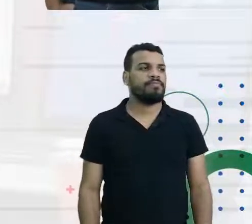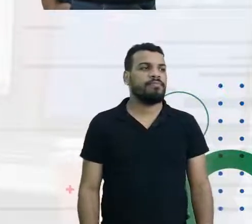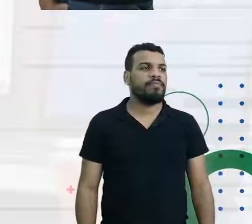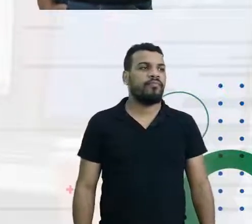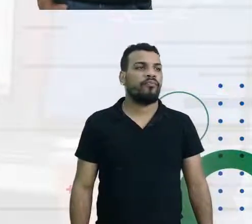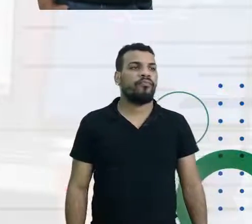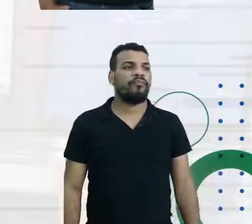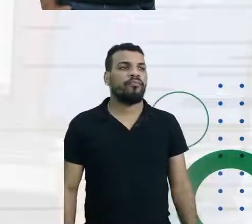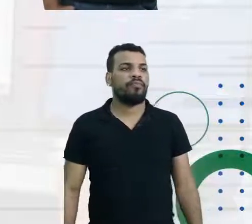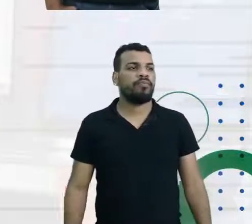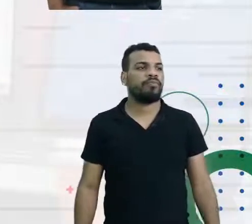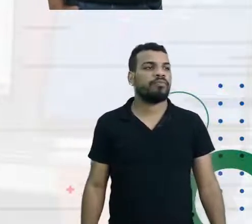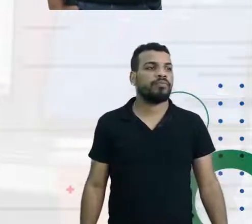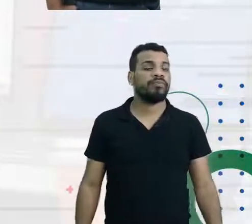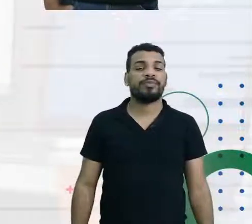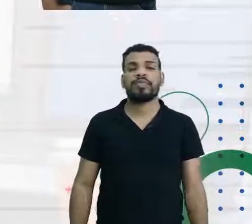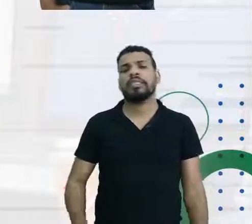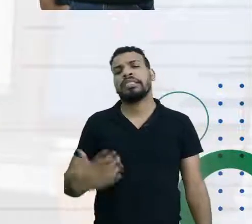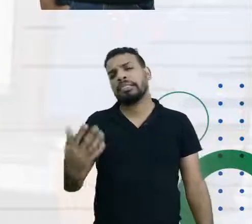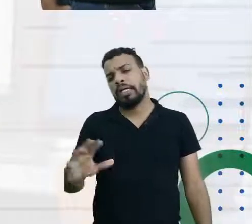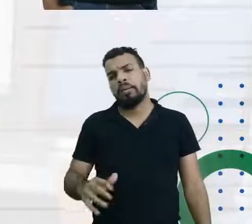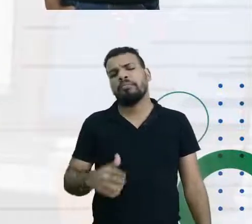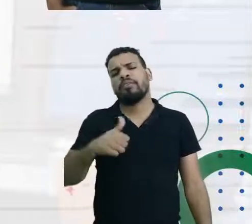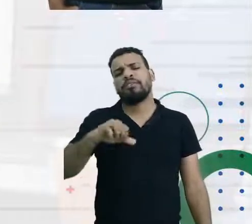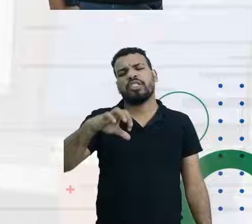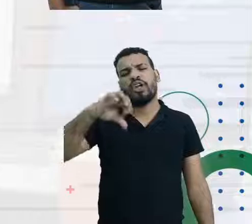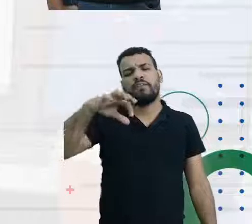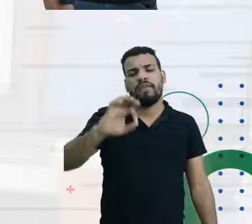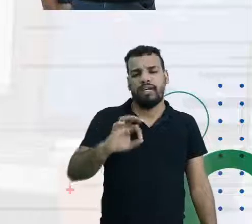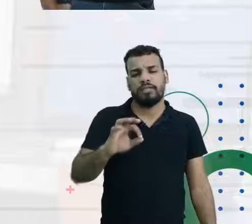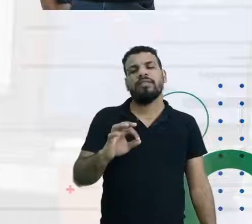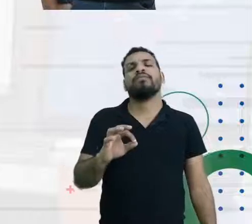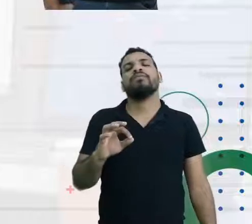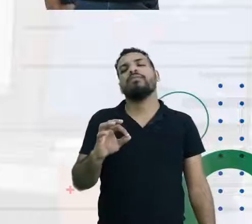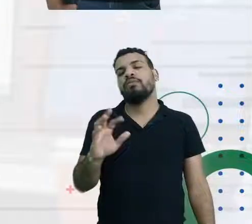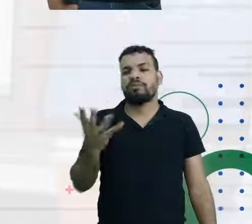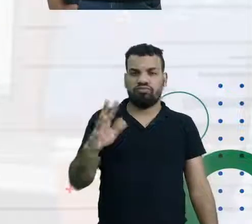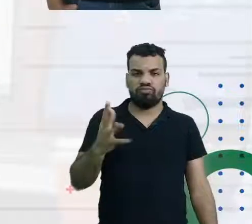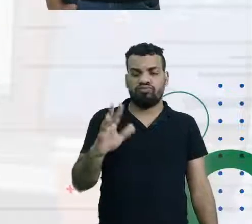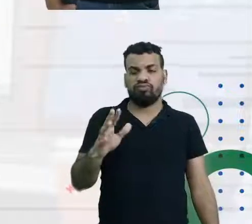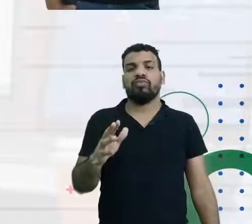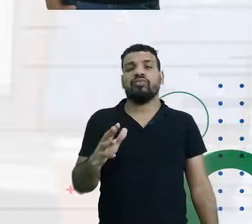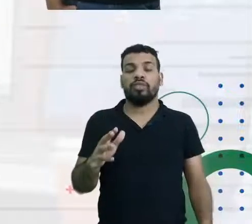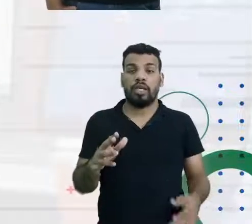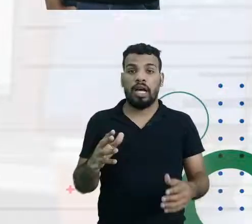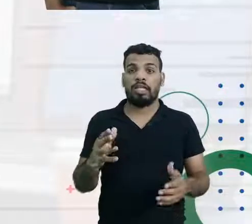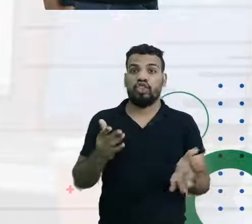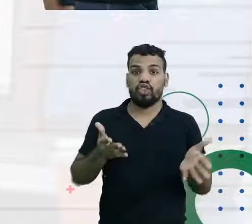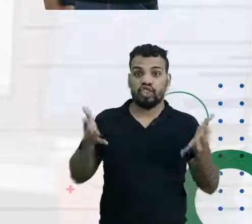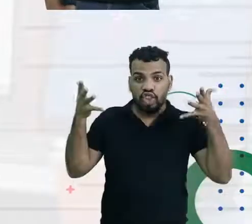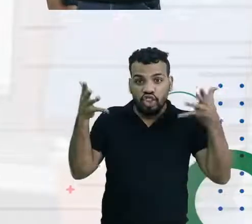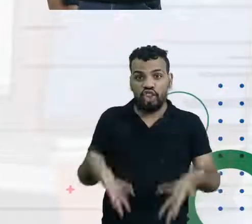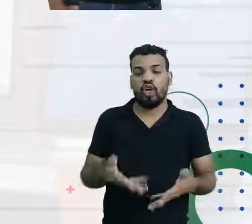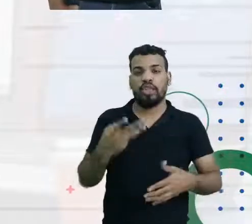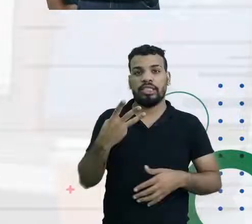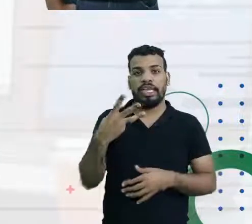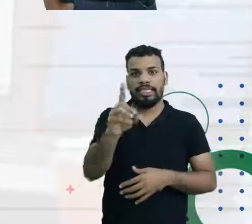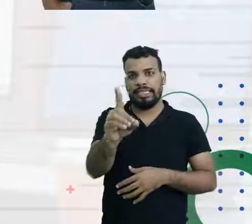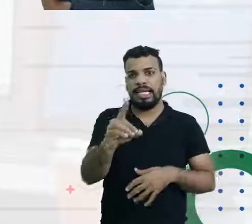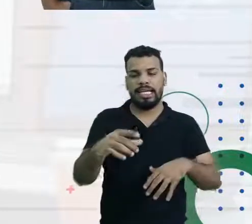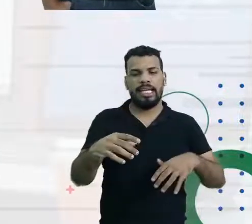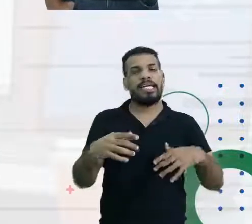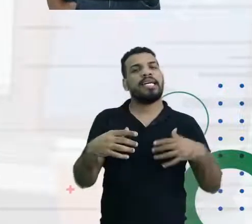E aí a gente chega um pouquinho na década de 90, meados da década de 90, com a chegada do 3D, dos